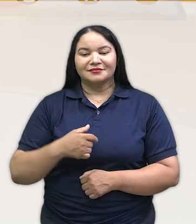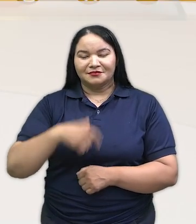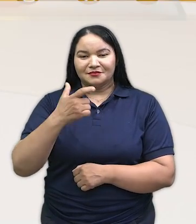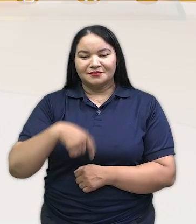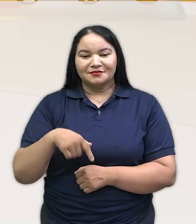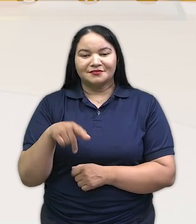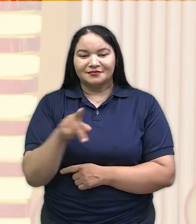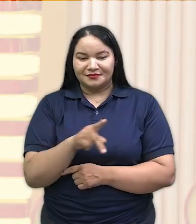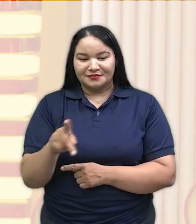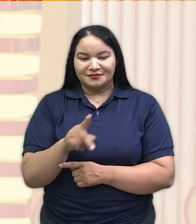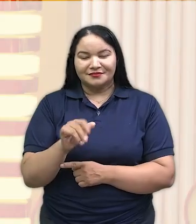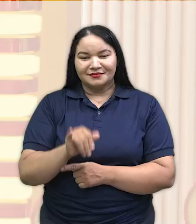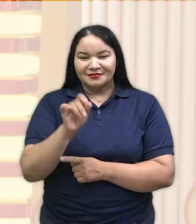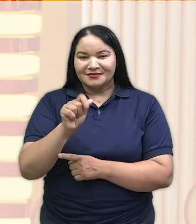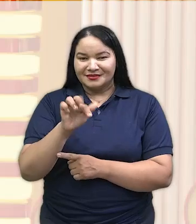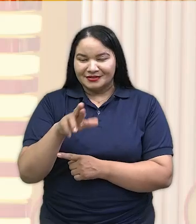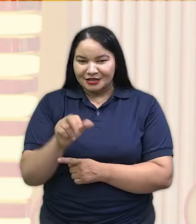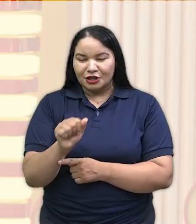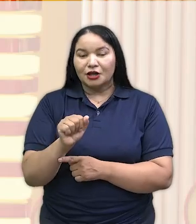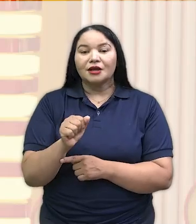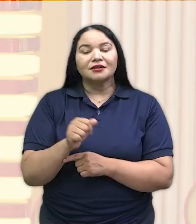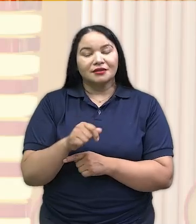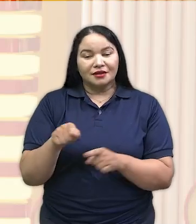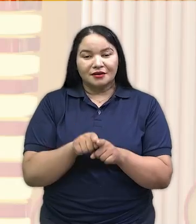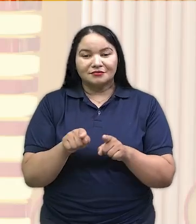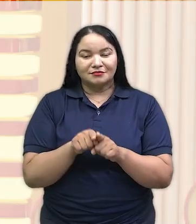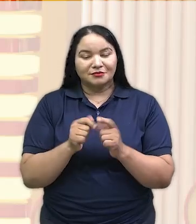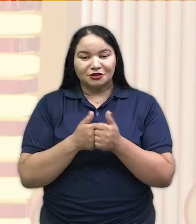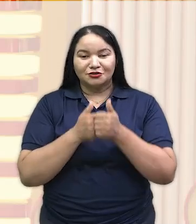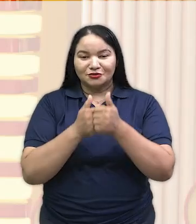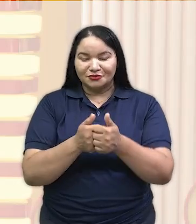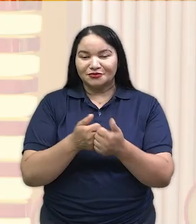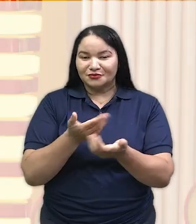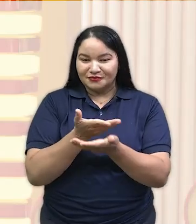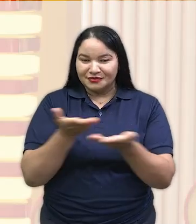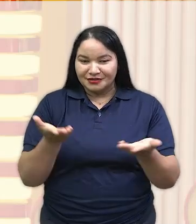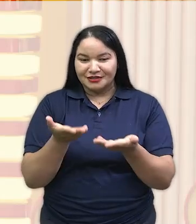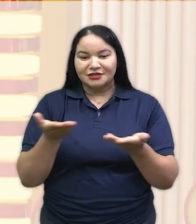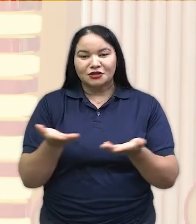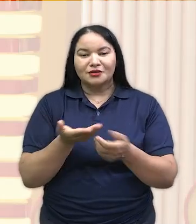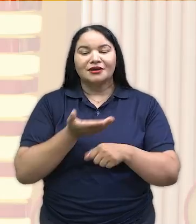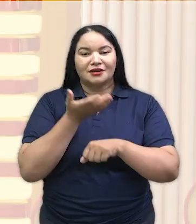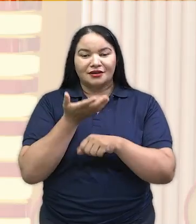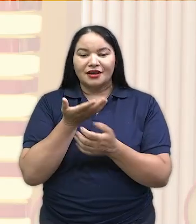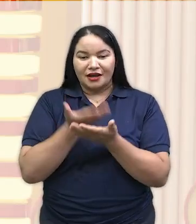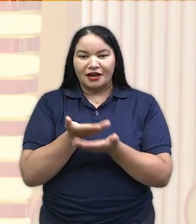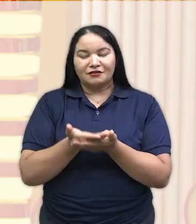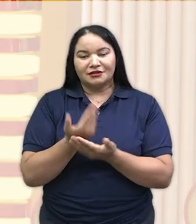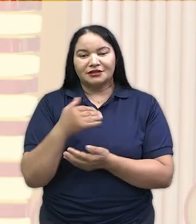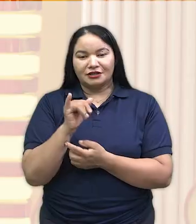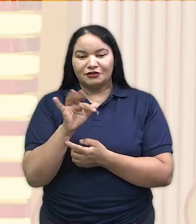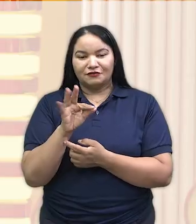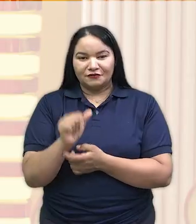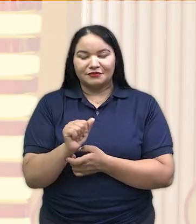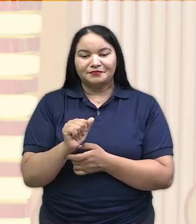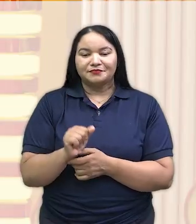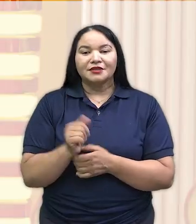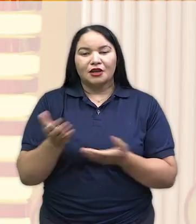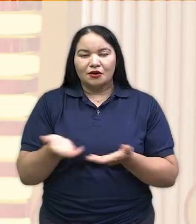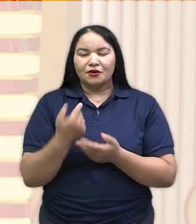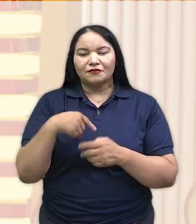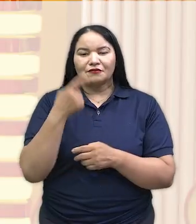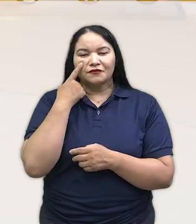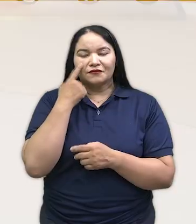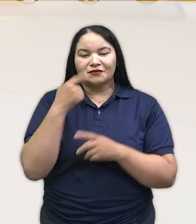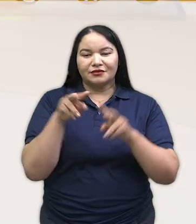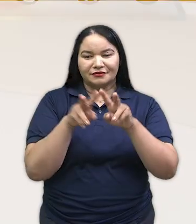Eu sou a professora Yara Graça, a professora que também vai acompanhar vocês em mais uma aula da IFA. E aí